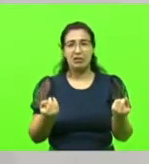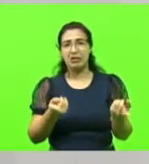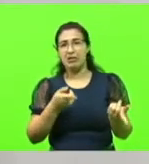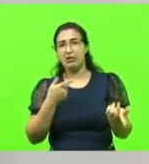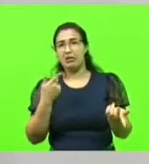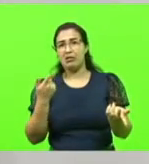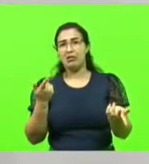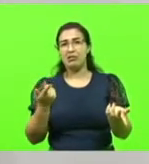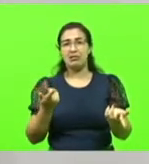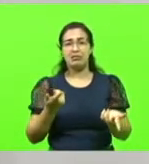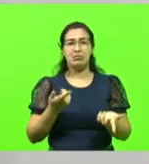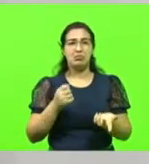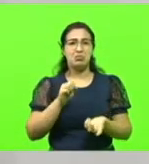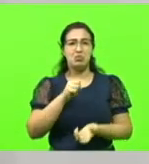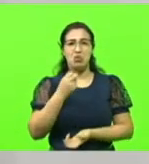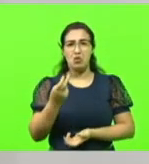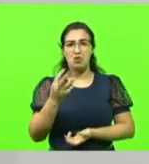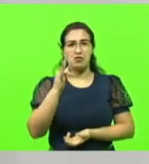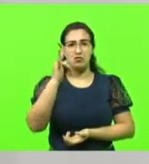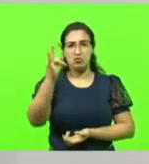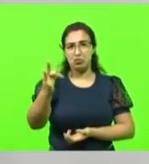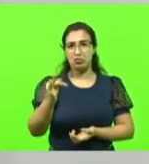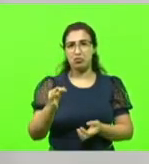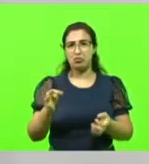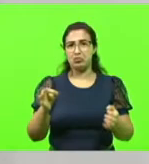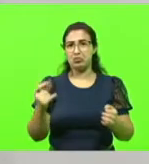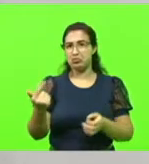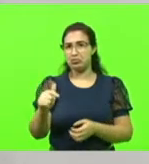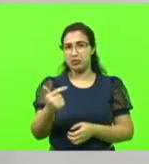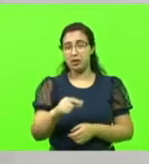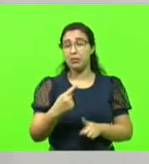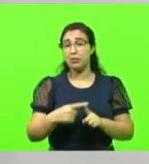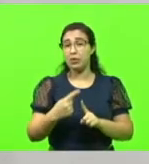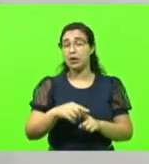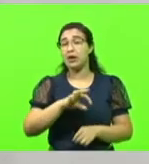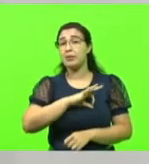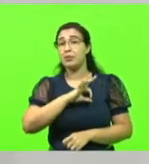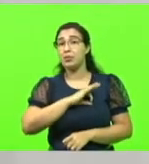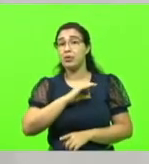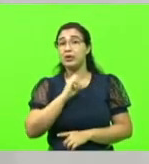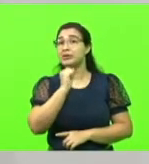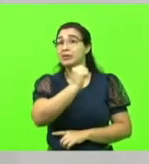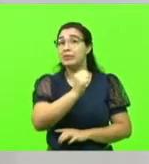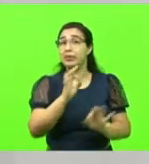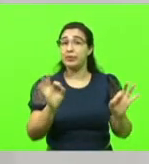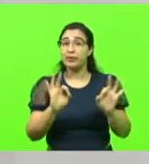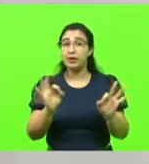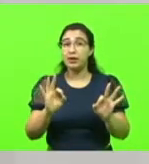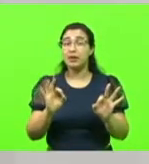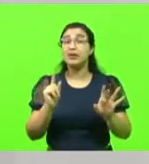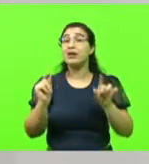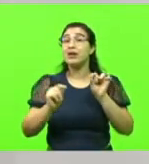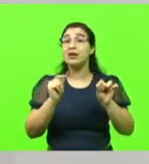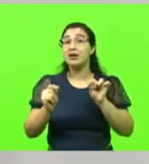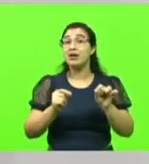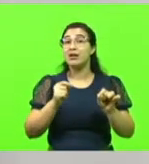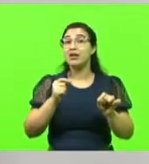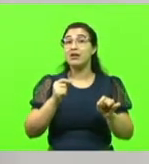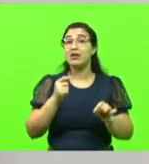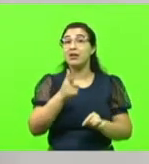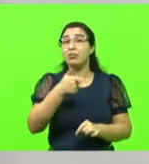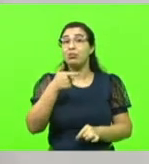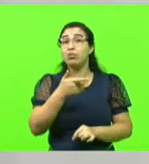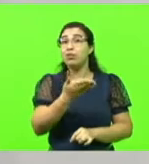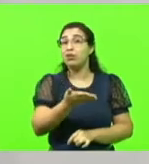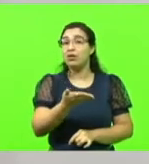se acabaram com o futuro dele. Por quê? Porque não foi a polícia que matou. Porque quem matou isso aqui foram os próprios traficantes, numa